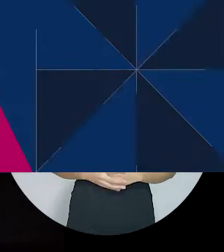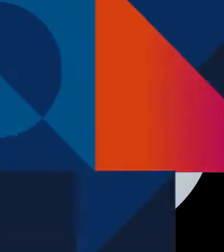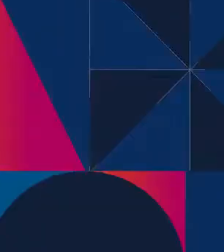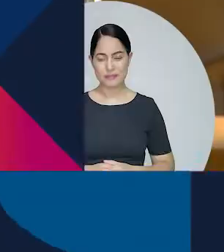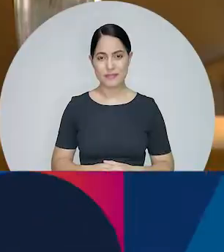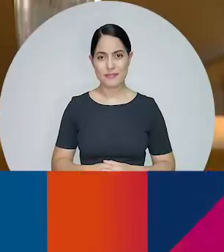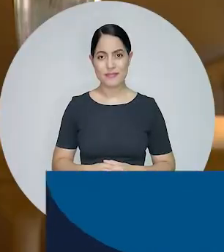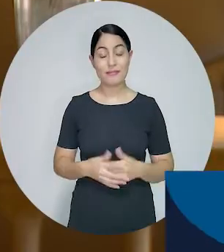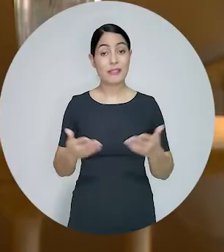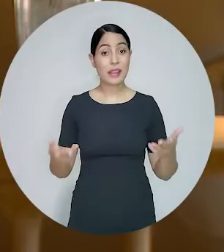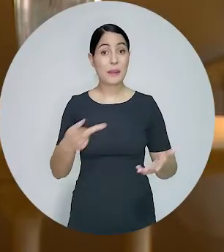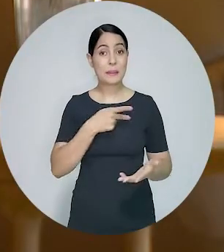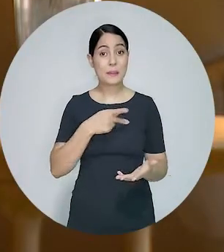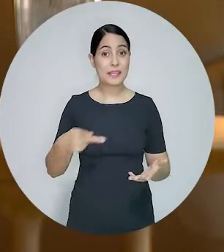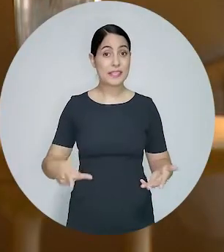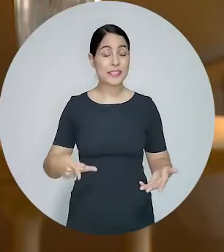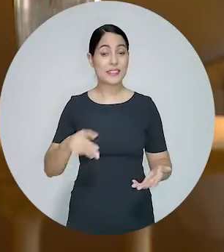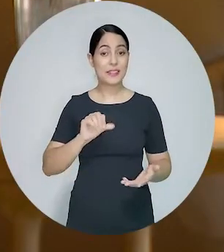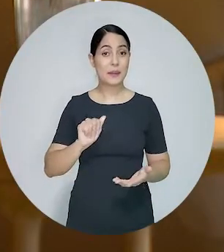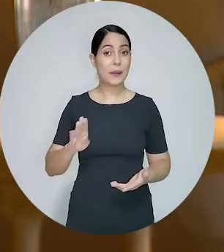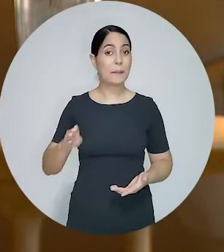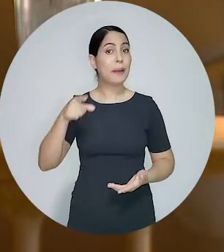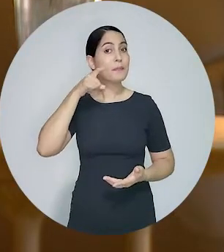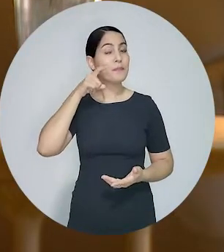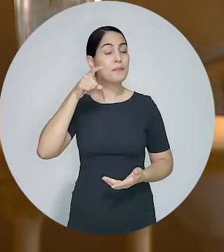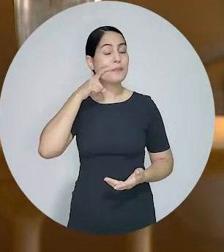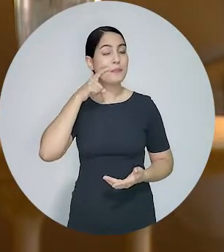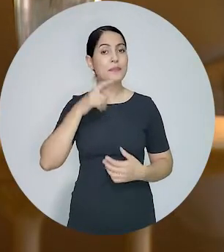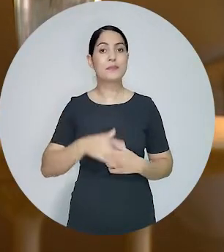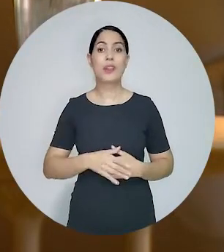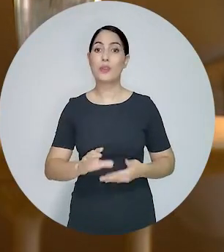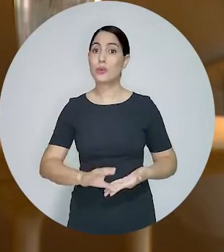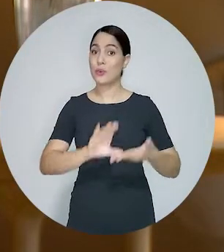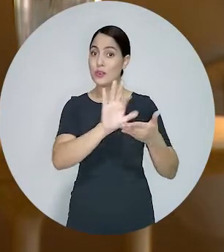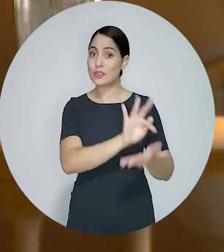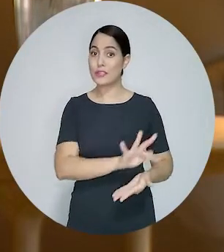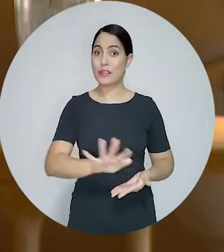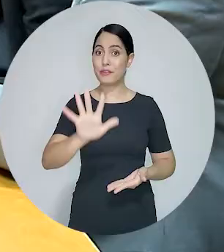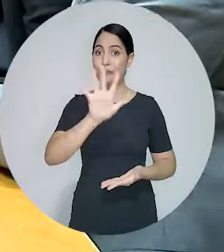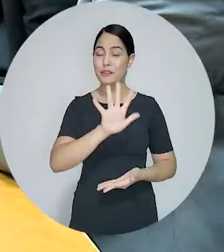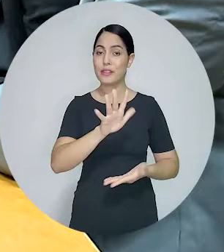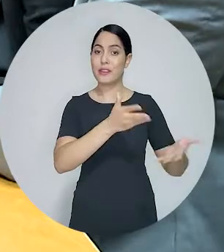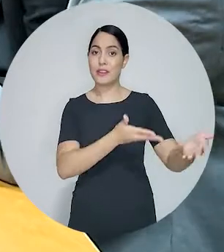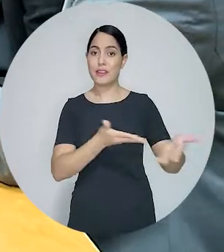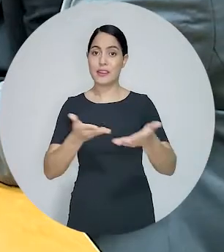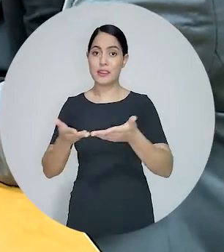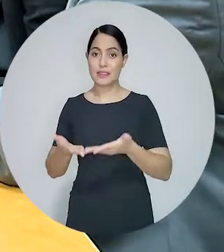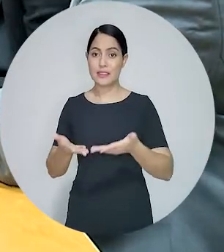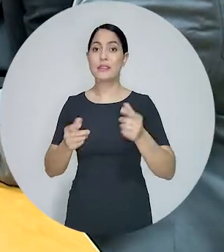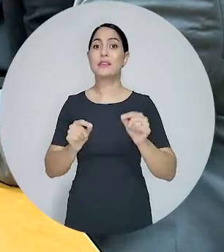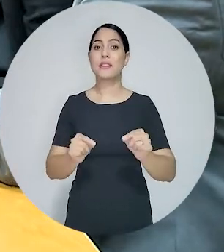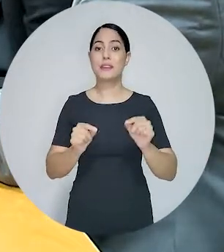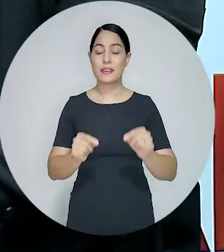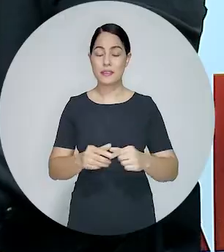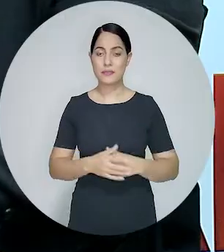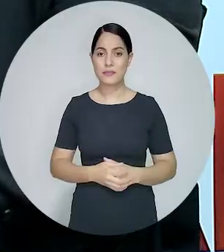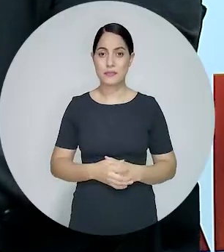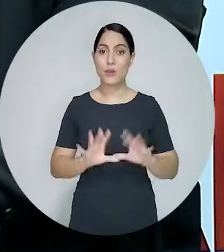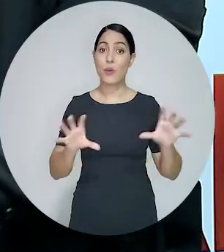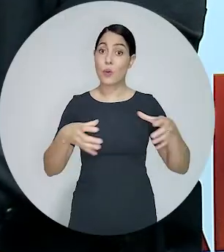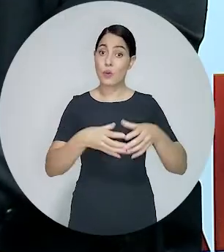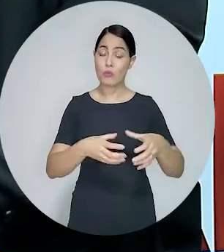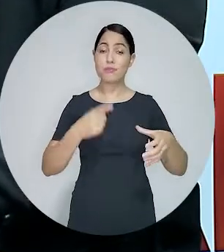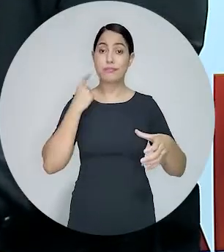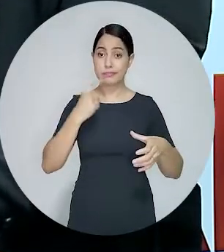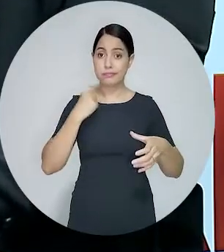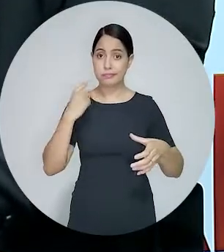pacífica. O presidente da OAB Nacional, Beto Simonetti, recebeu no Conselho Federal a delegação da Associação Brasileira